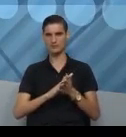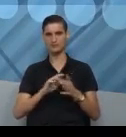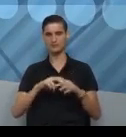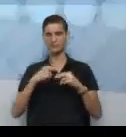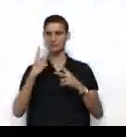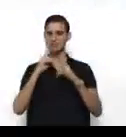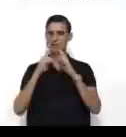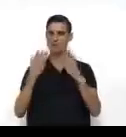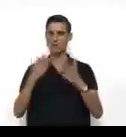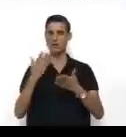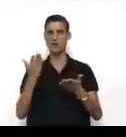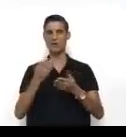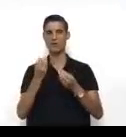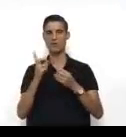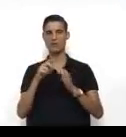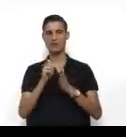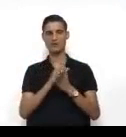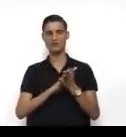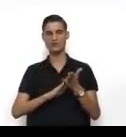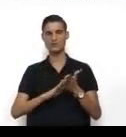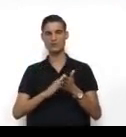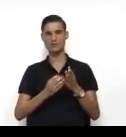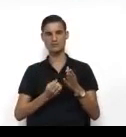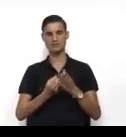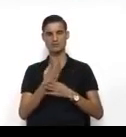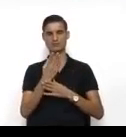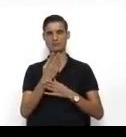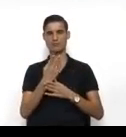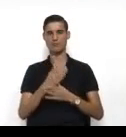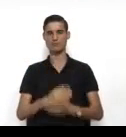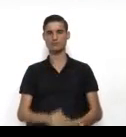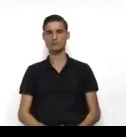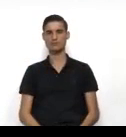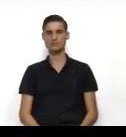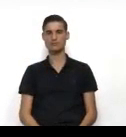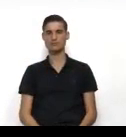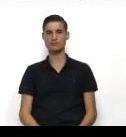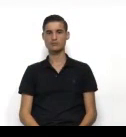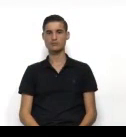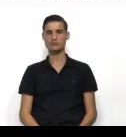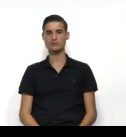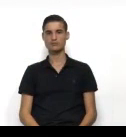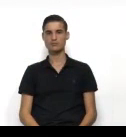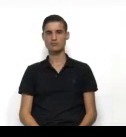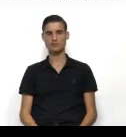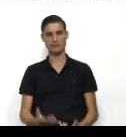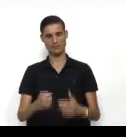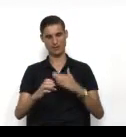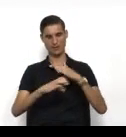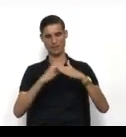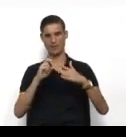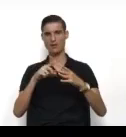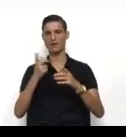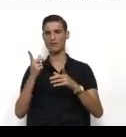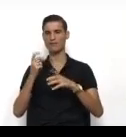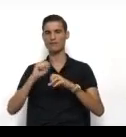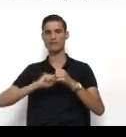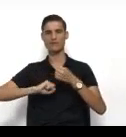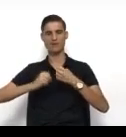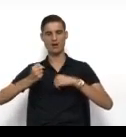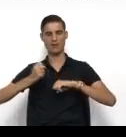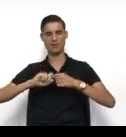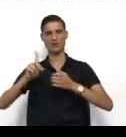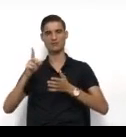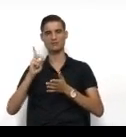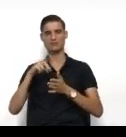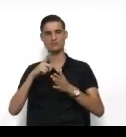Pois bem, nós vamos conhecê-la agora, essa situação geradora de aprendizagem. Então, a empresa fabricante de games que contratou,